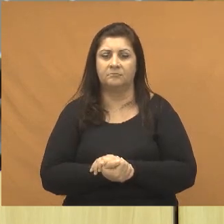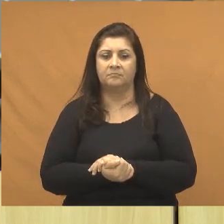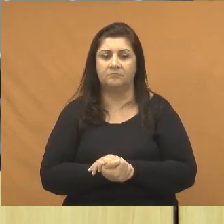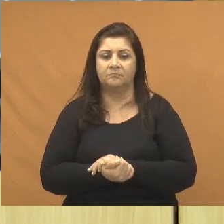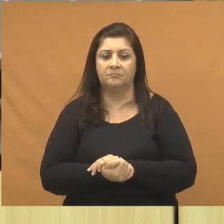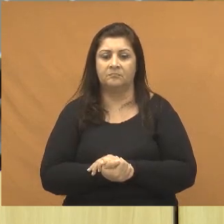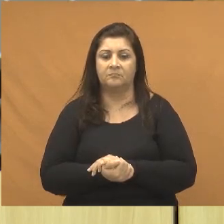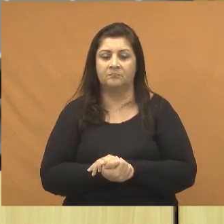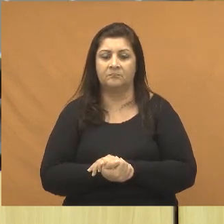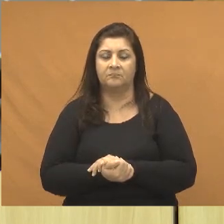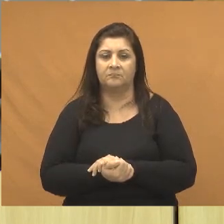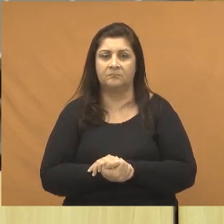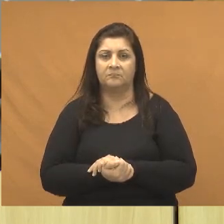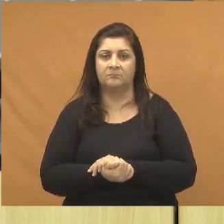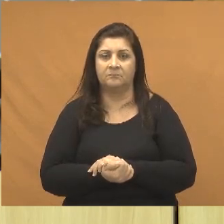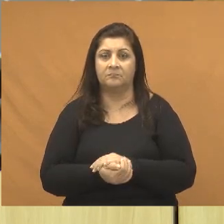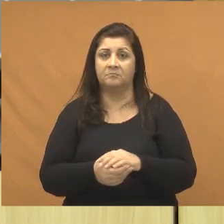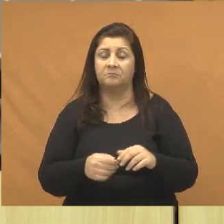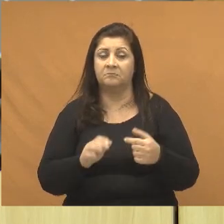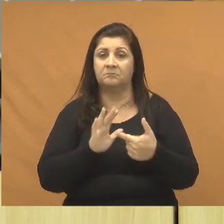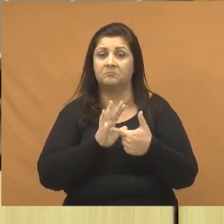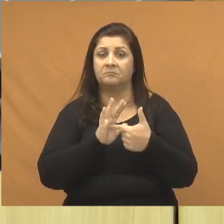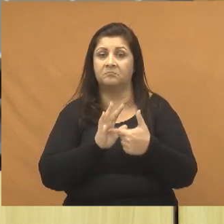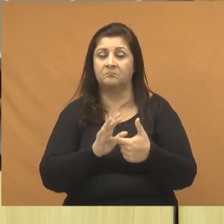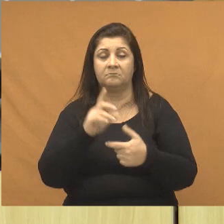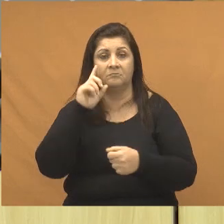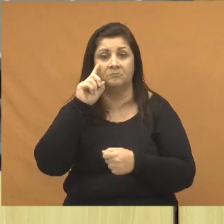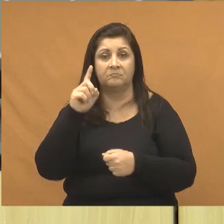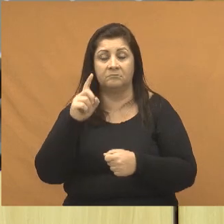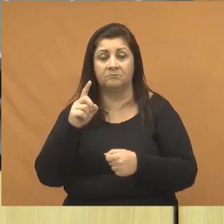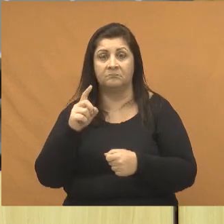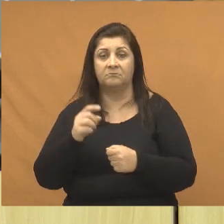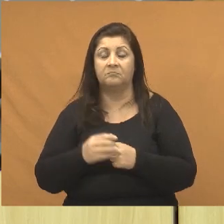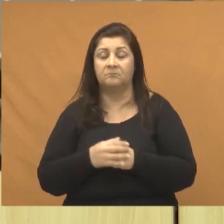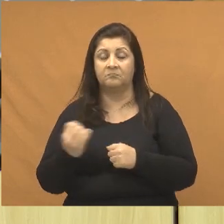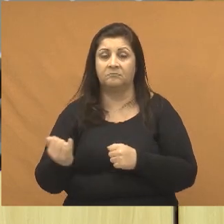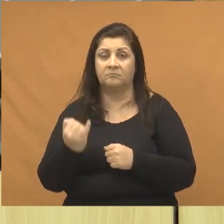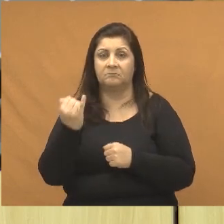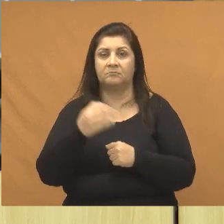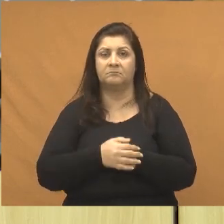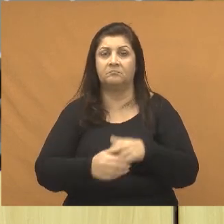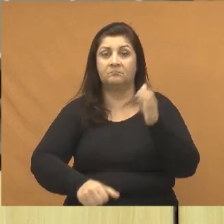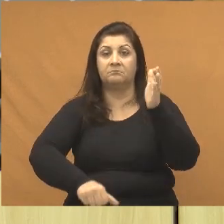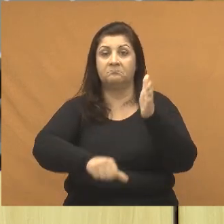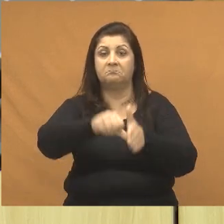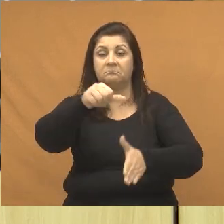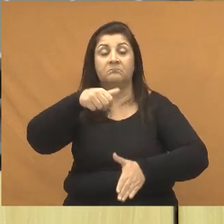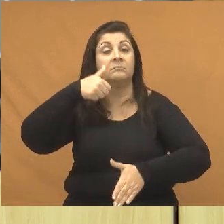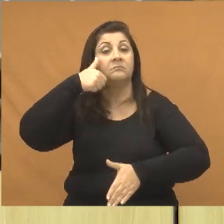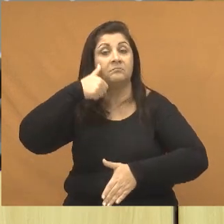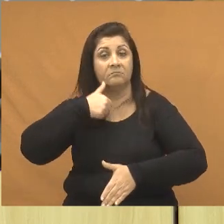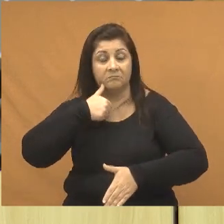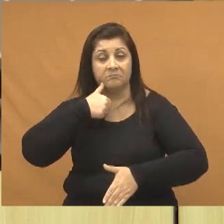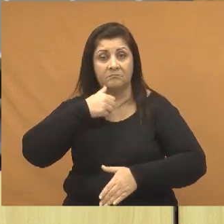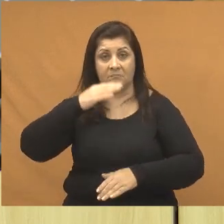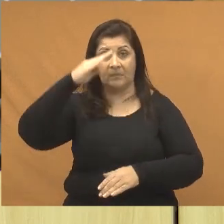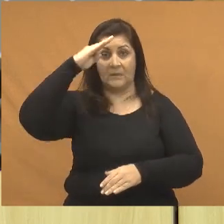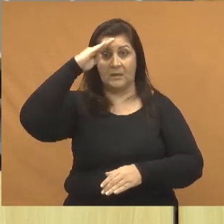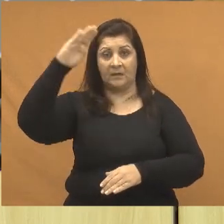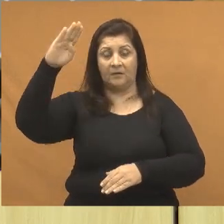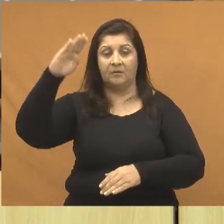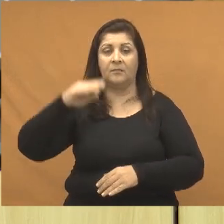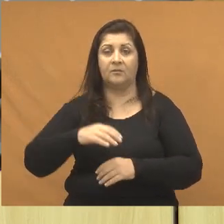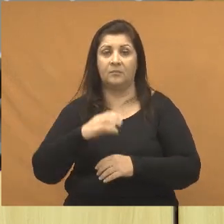assinalando um dado inédito em nosso município, por ser a primeira mulher a assumir essa função em Jacareí.